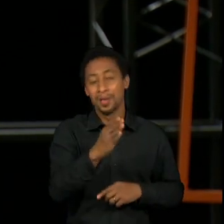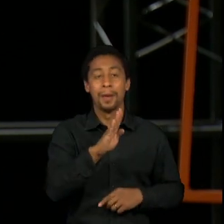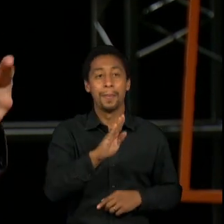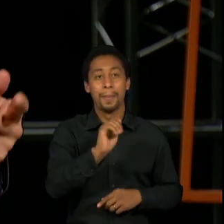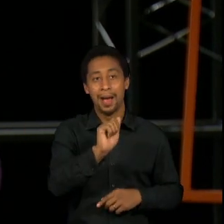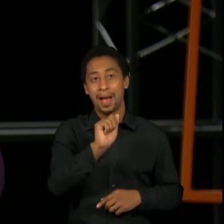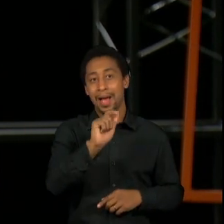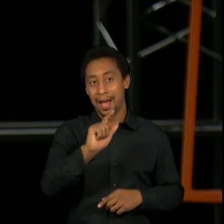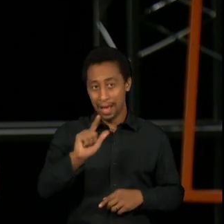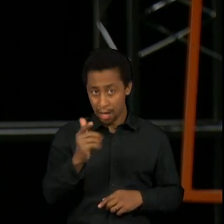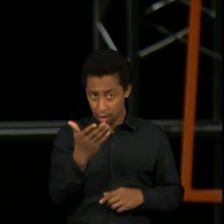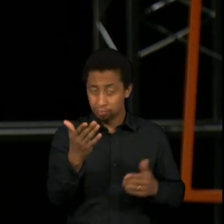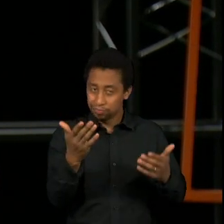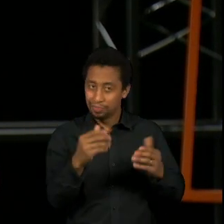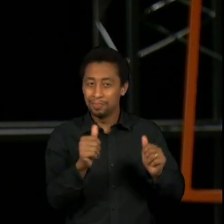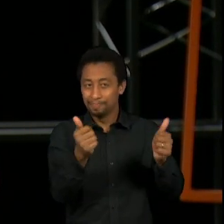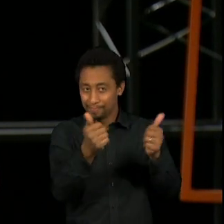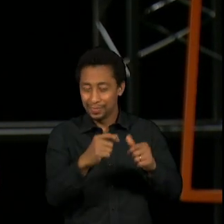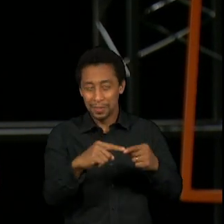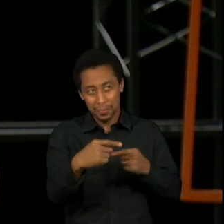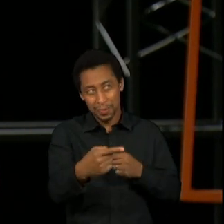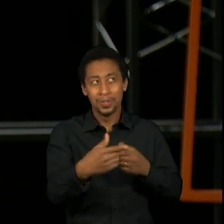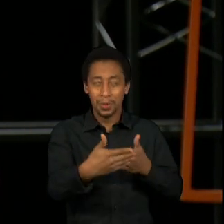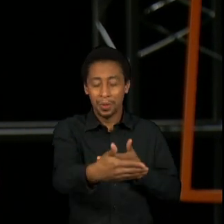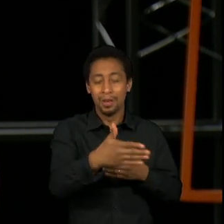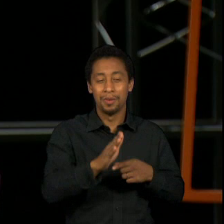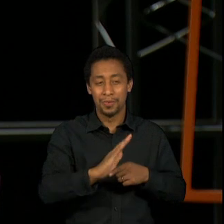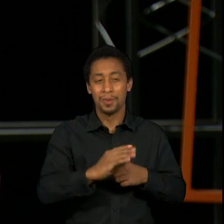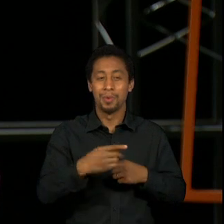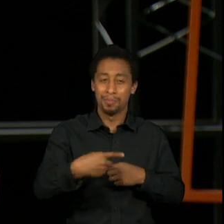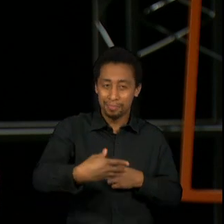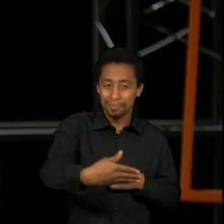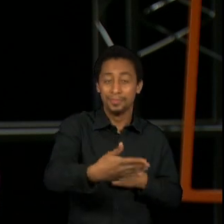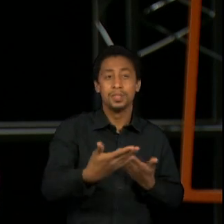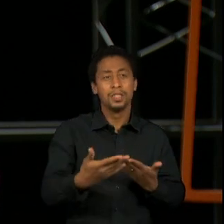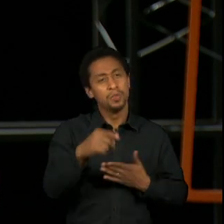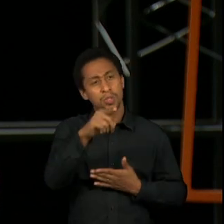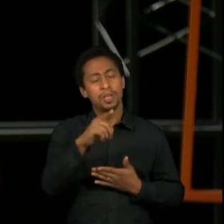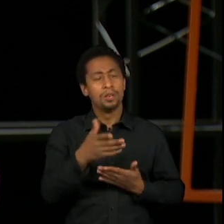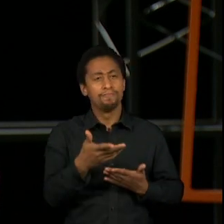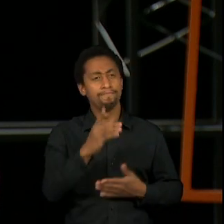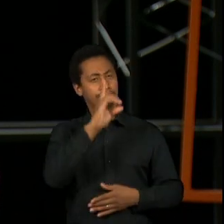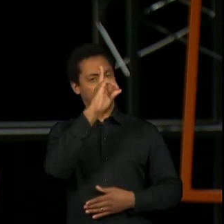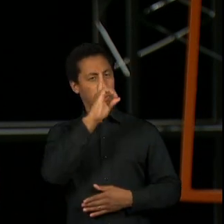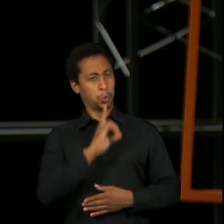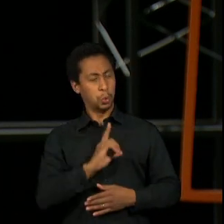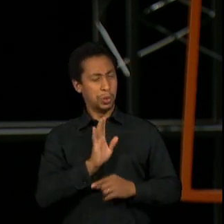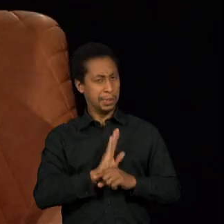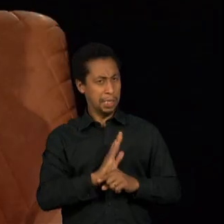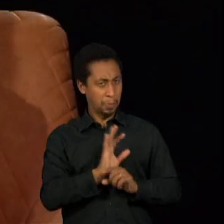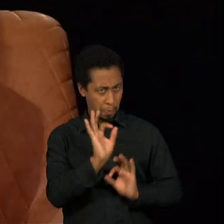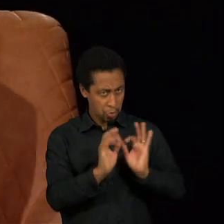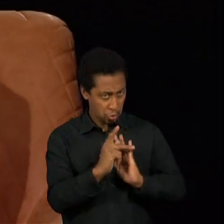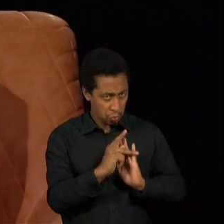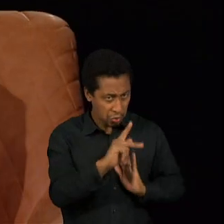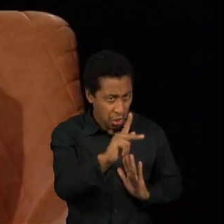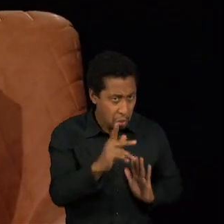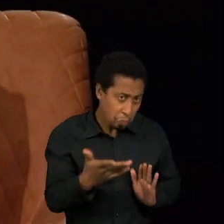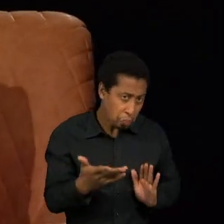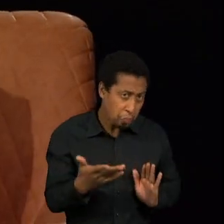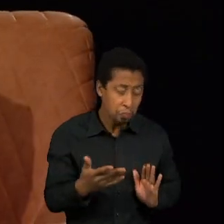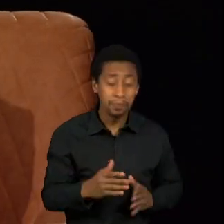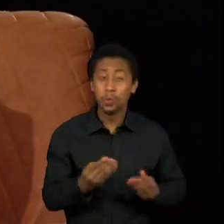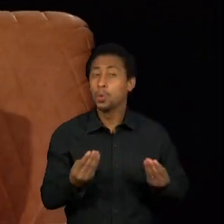A Volta do Bandido da Luz Vermelha e tal. Dirigir cinema era um projeto seu antigo? Como é que é? Eu